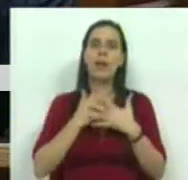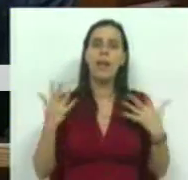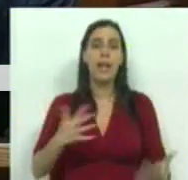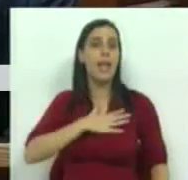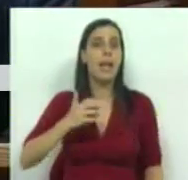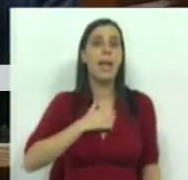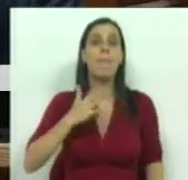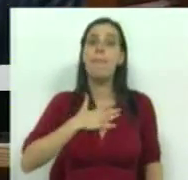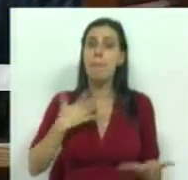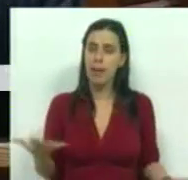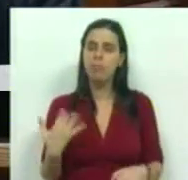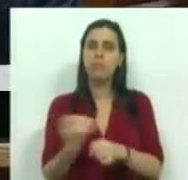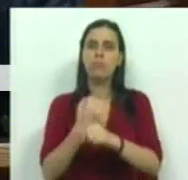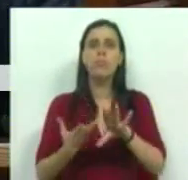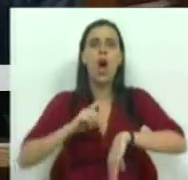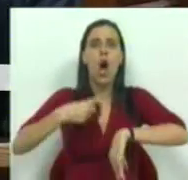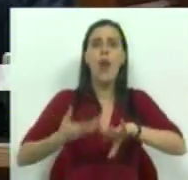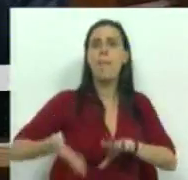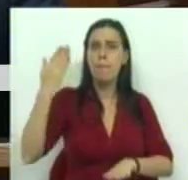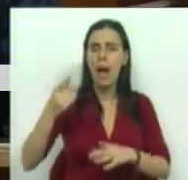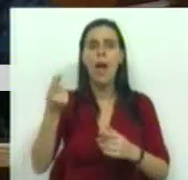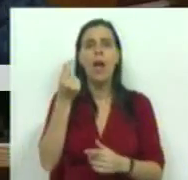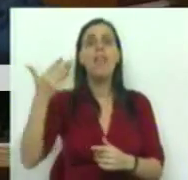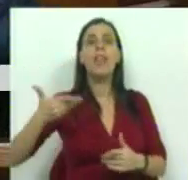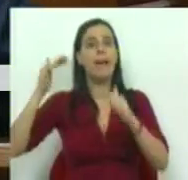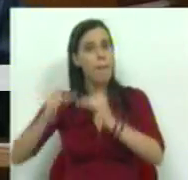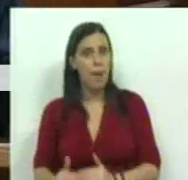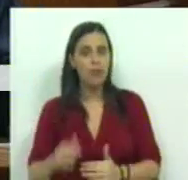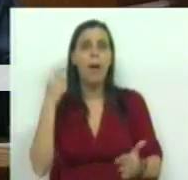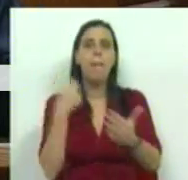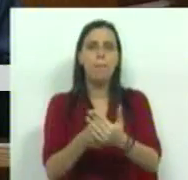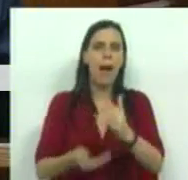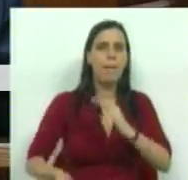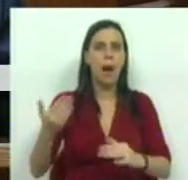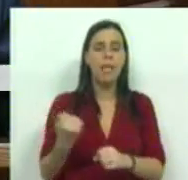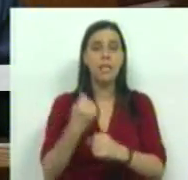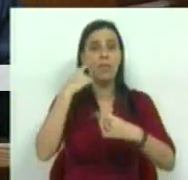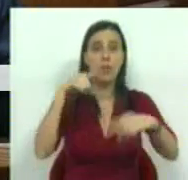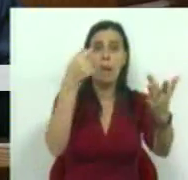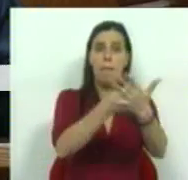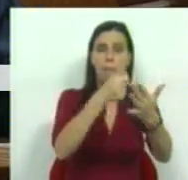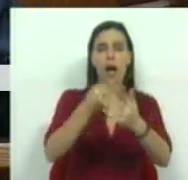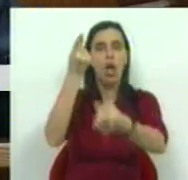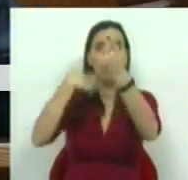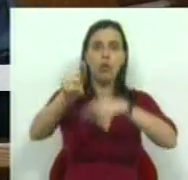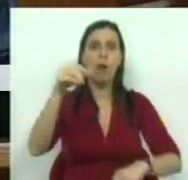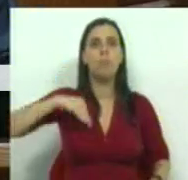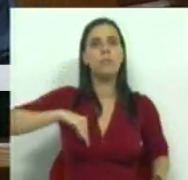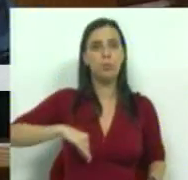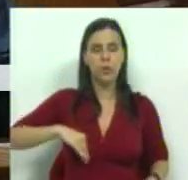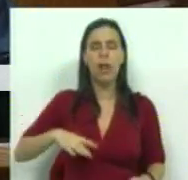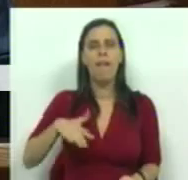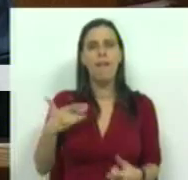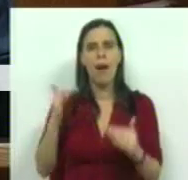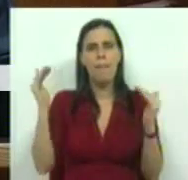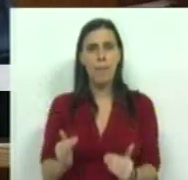grandes empresas. Trabalhar mais horas, com menos direitos, pagando mais pelos serviços públicos, em troca de um salário